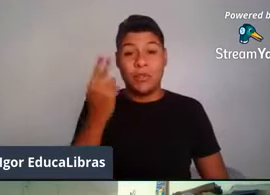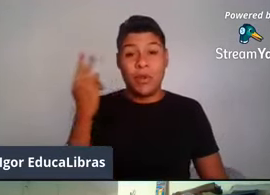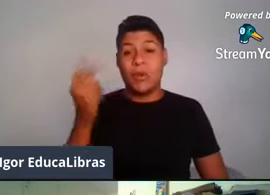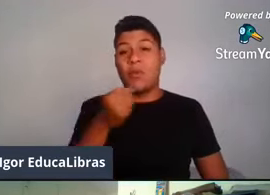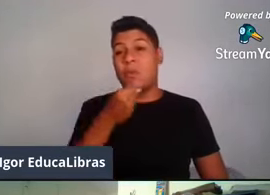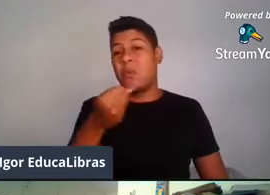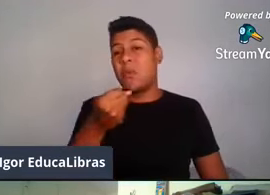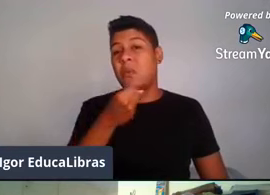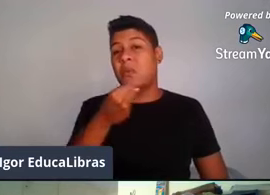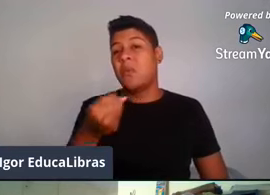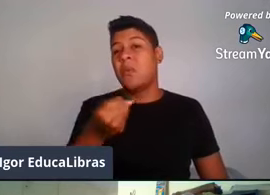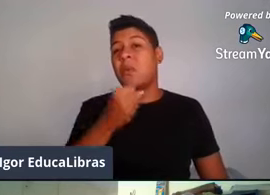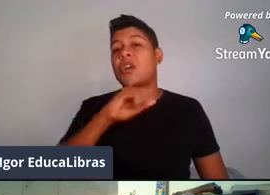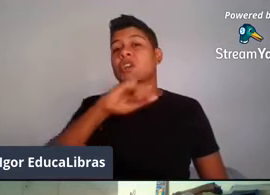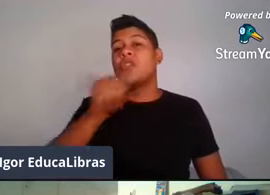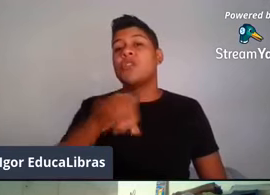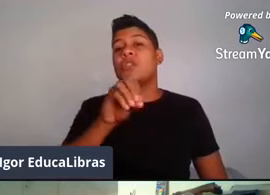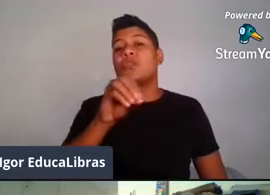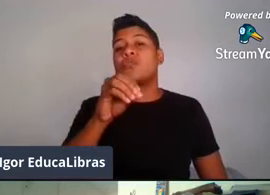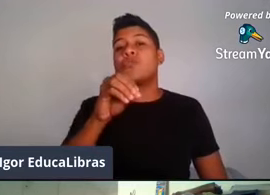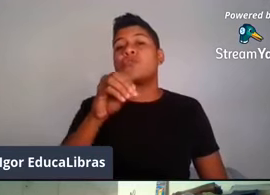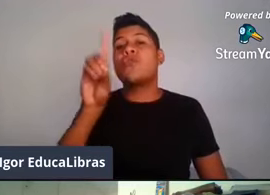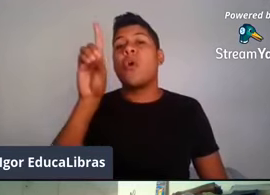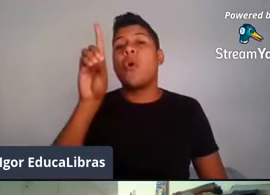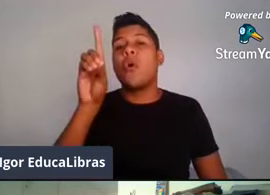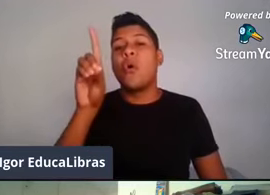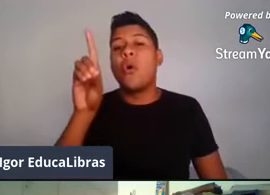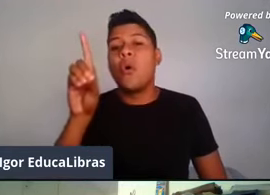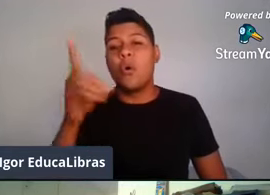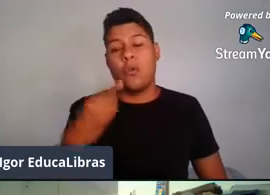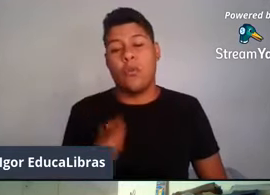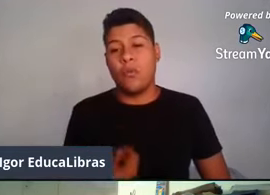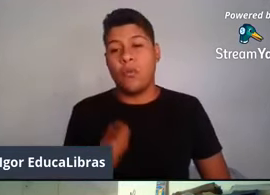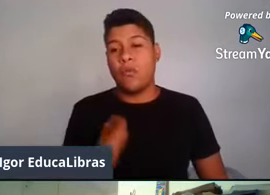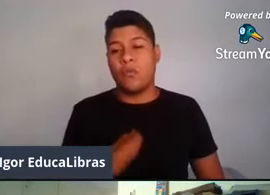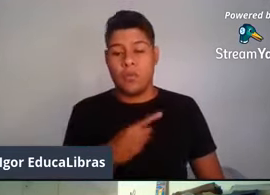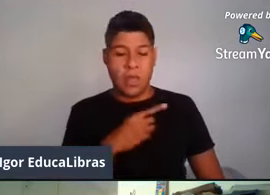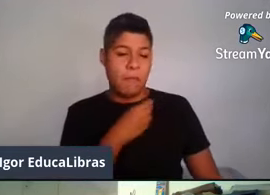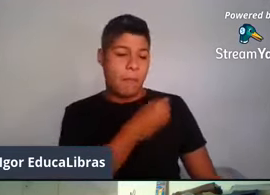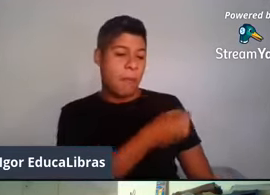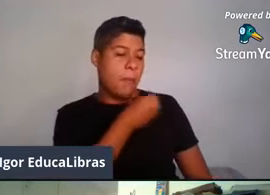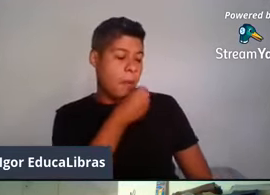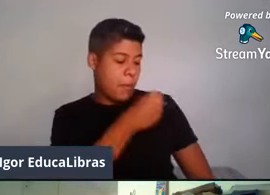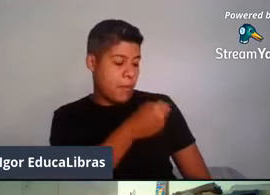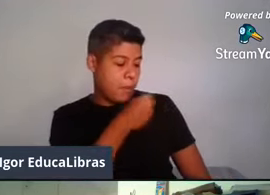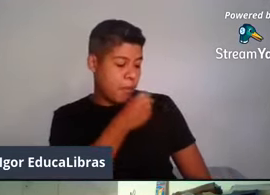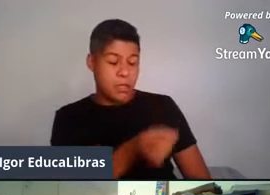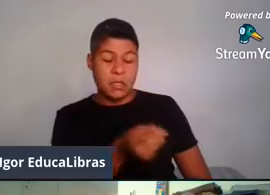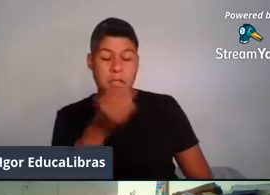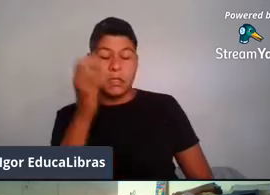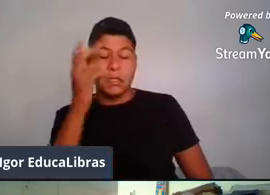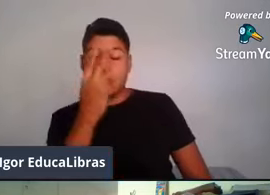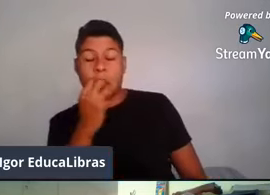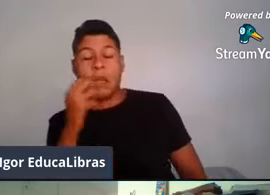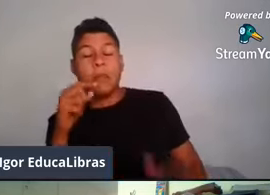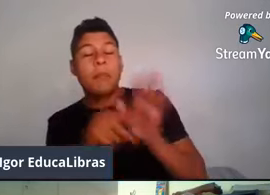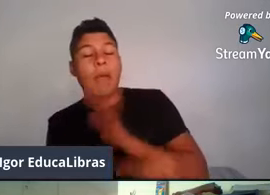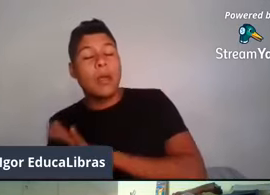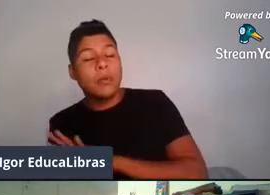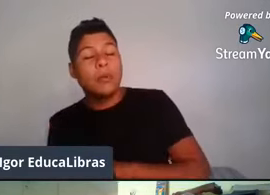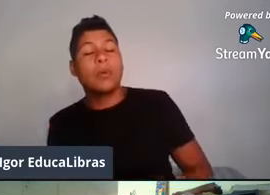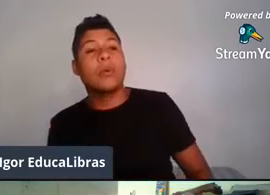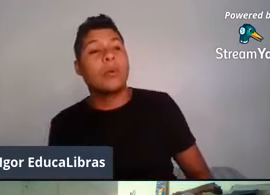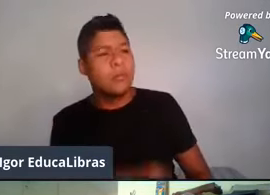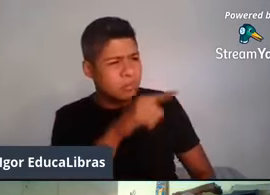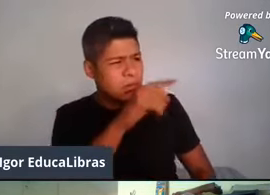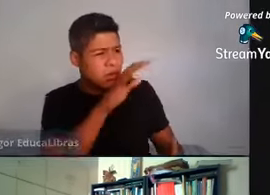aquele Geraldo Magela, que é aquele comediante cego, né? E o Jô perguntou para ele, escuta, você é